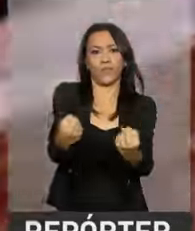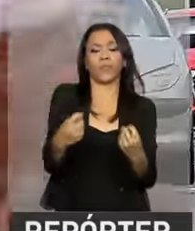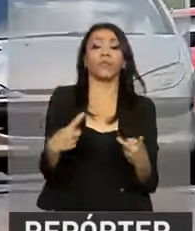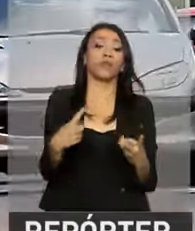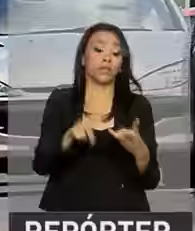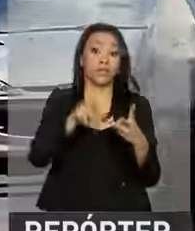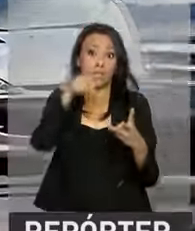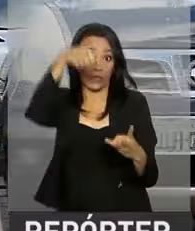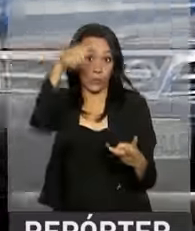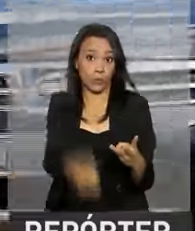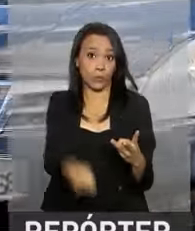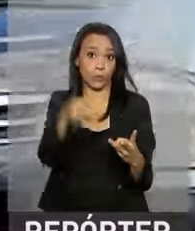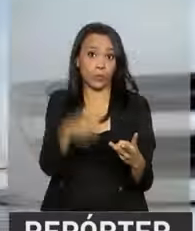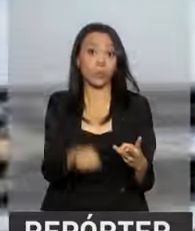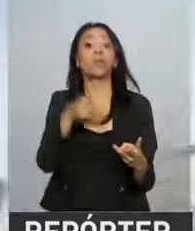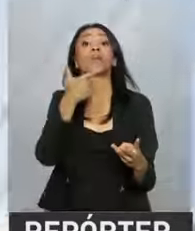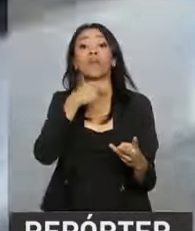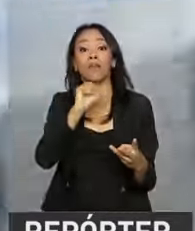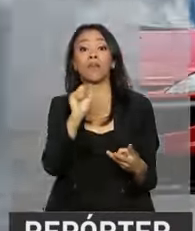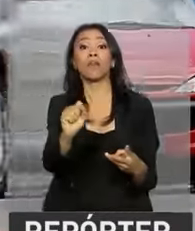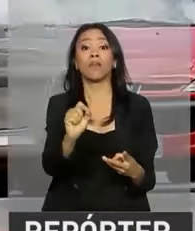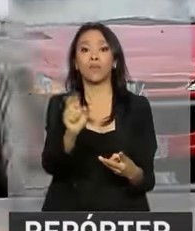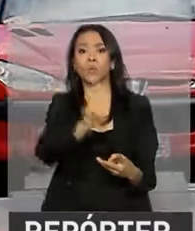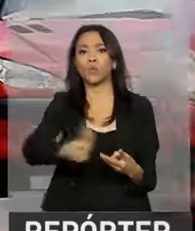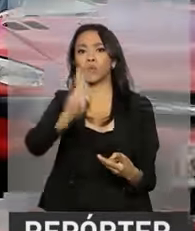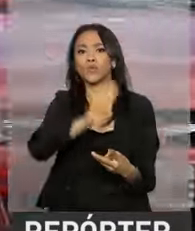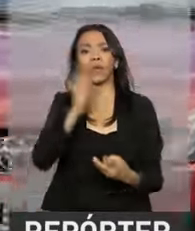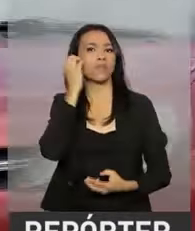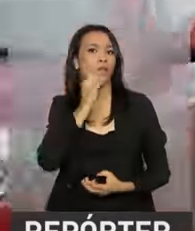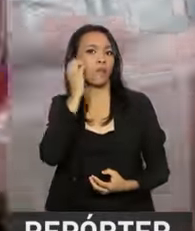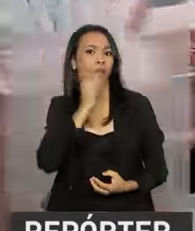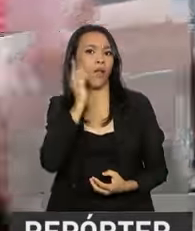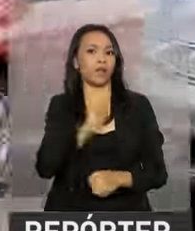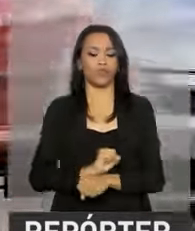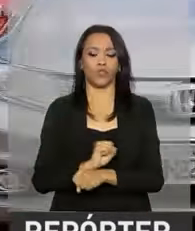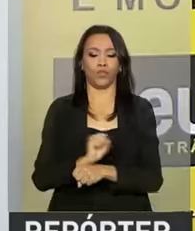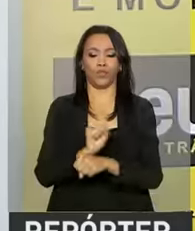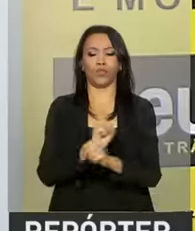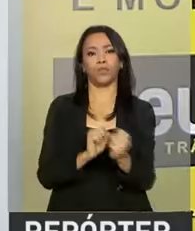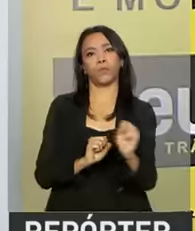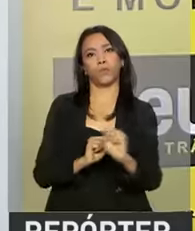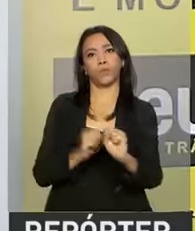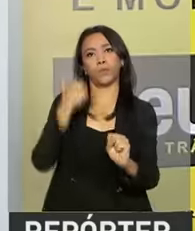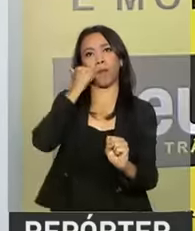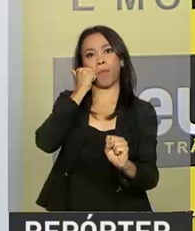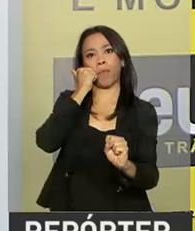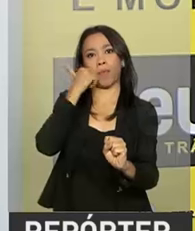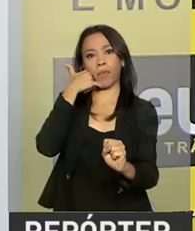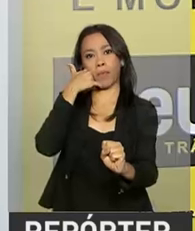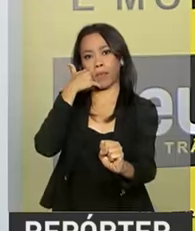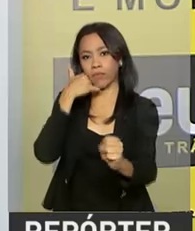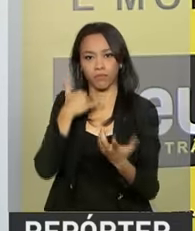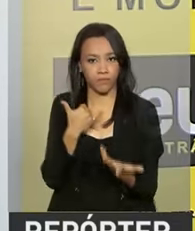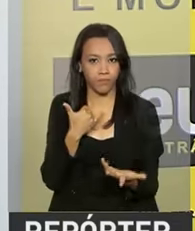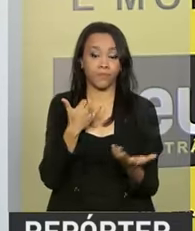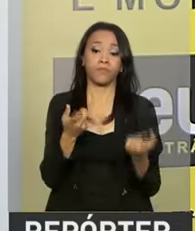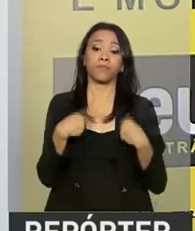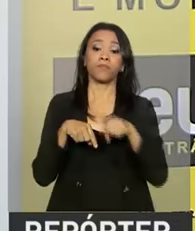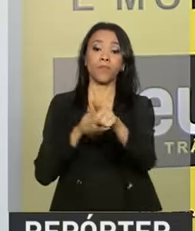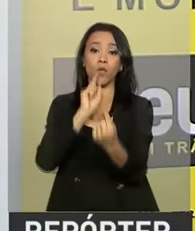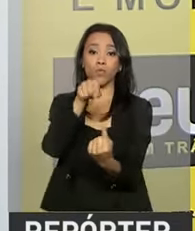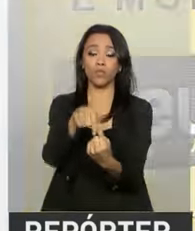penas mais duras para os motoristas que usarem o celular enquanto dirigem. A principal ação do governo é justamente fazer